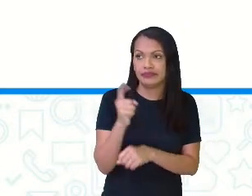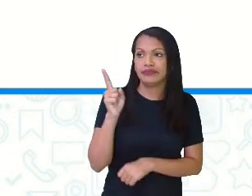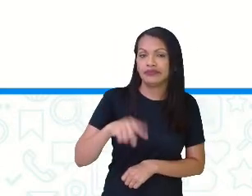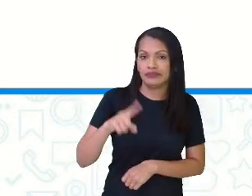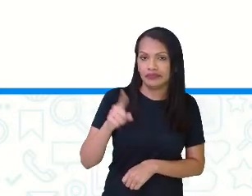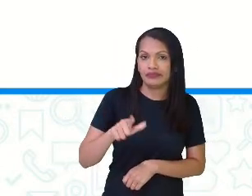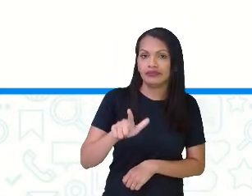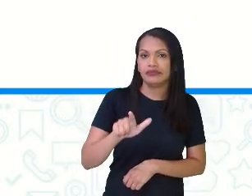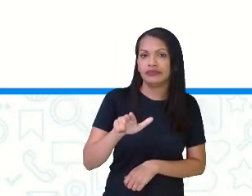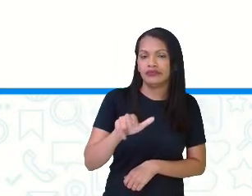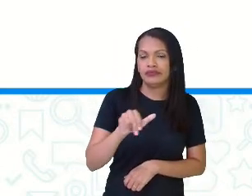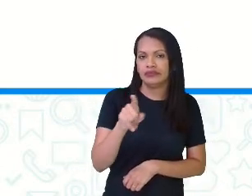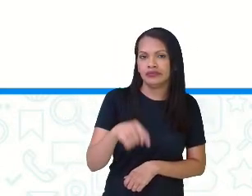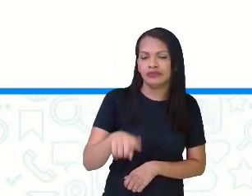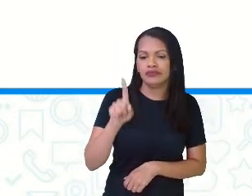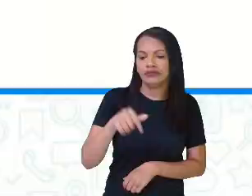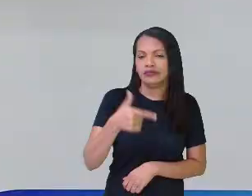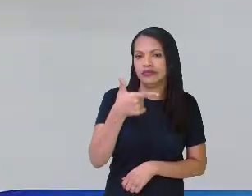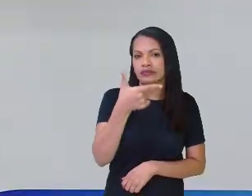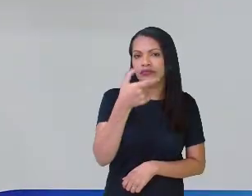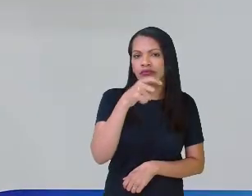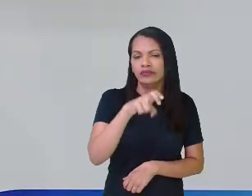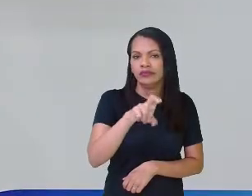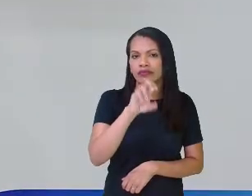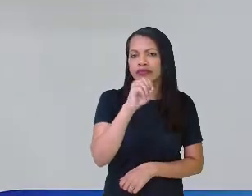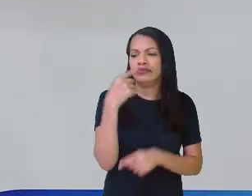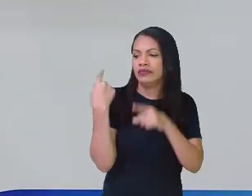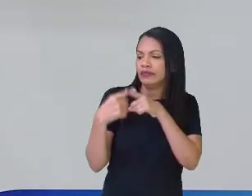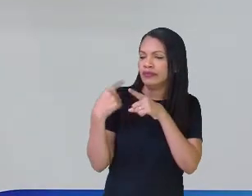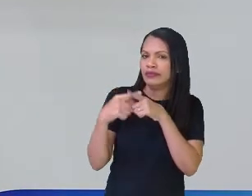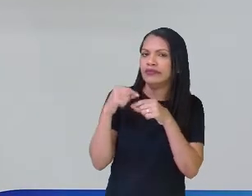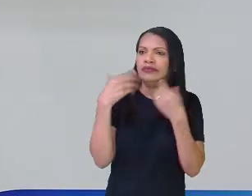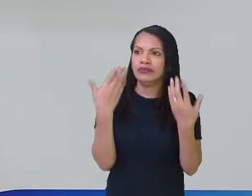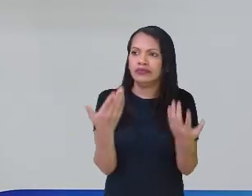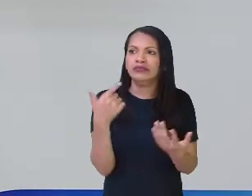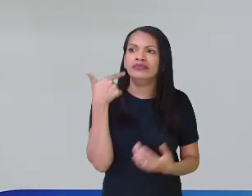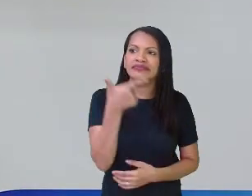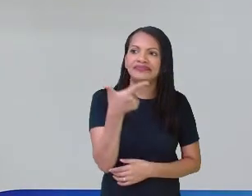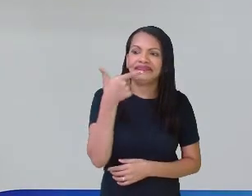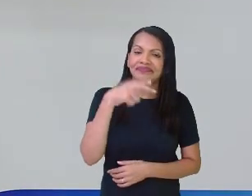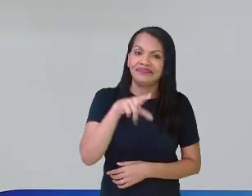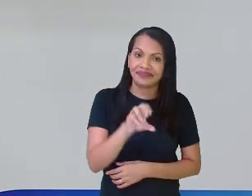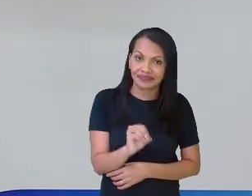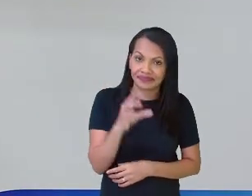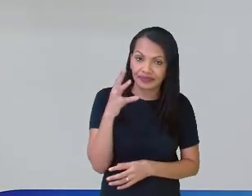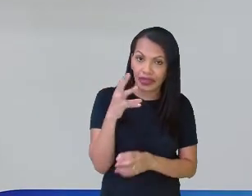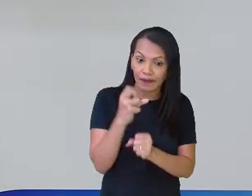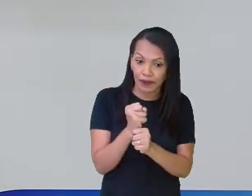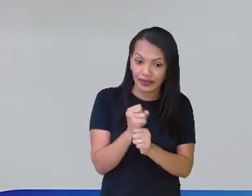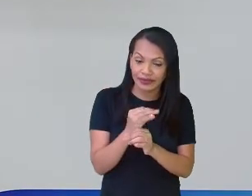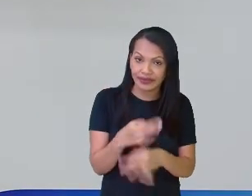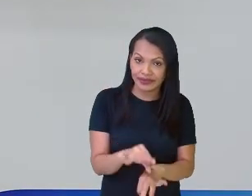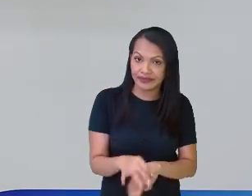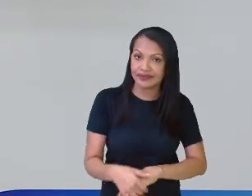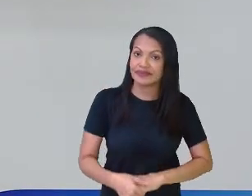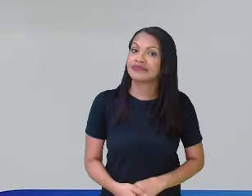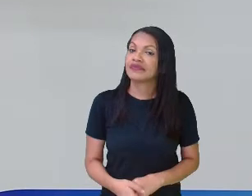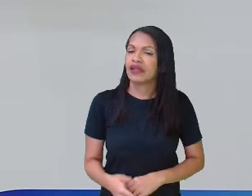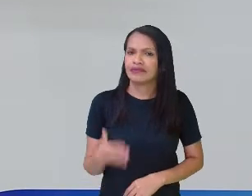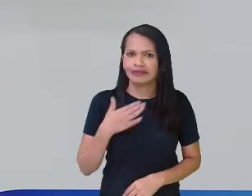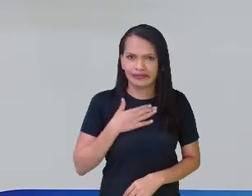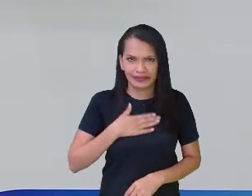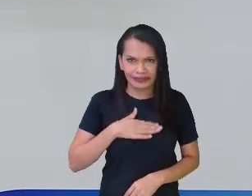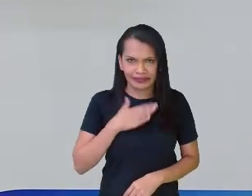250 e o aluno sim, é Luiz, porque ele marcou 250 pontos.